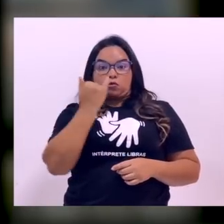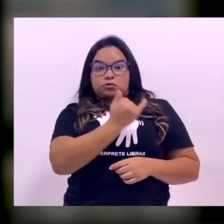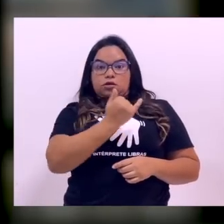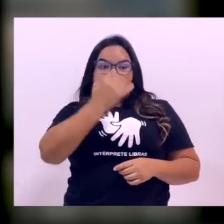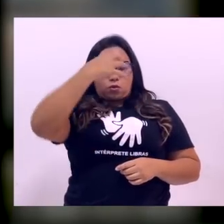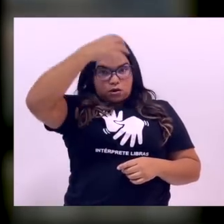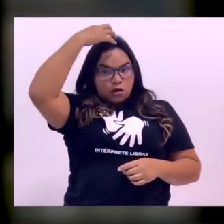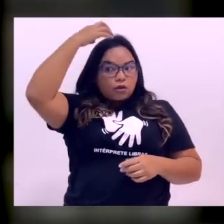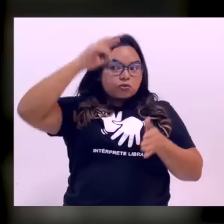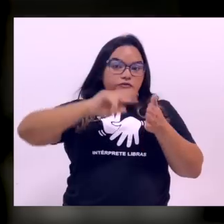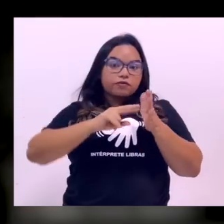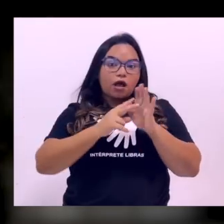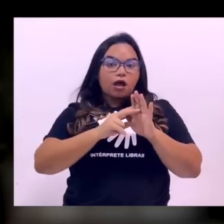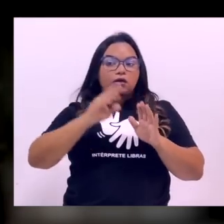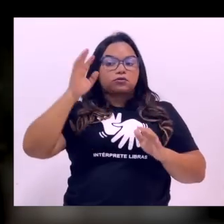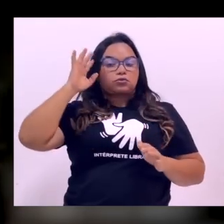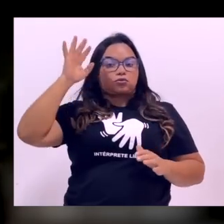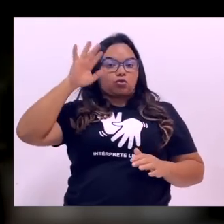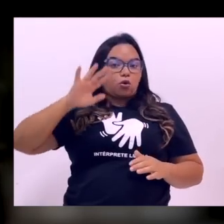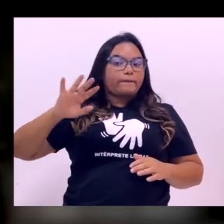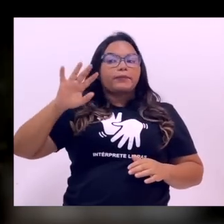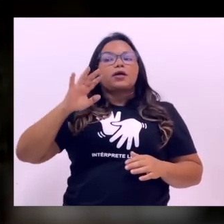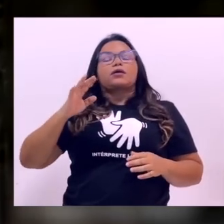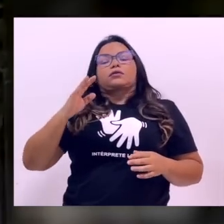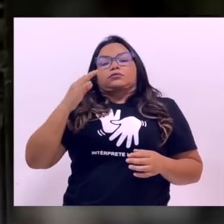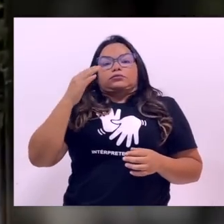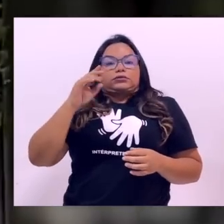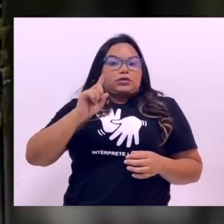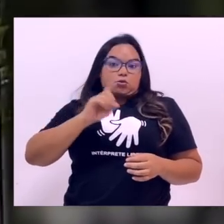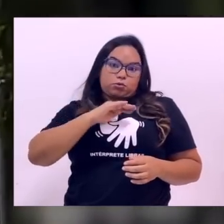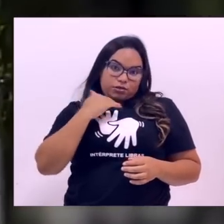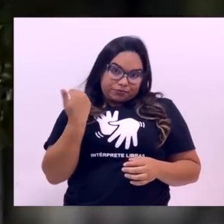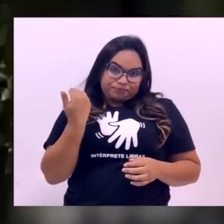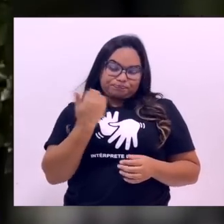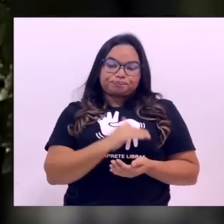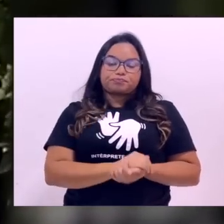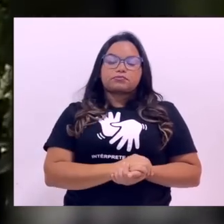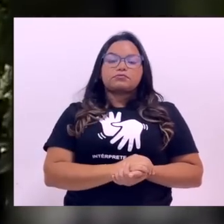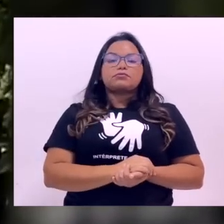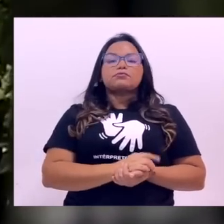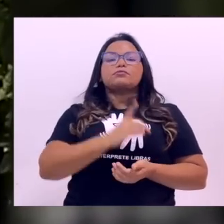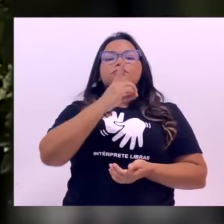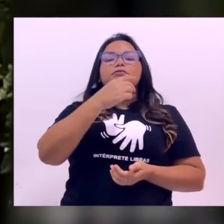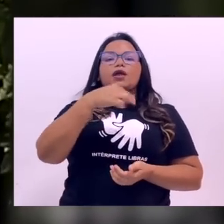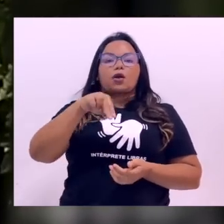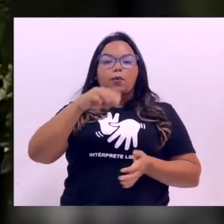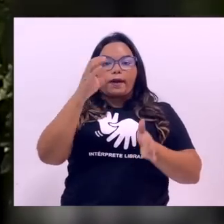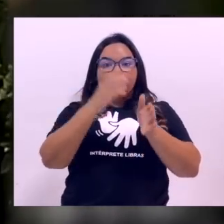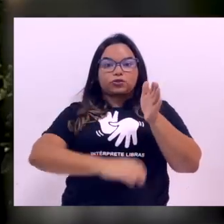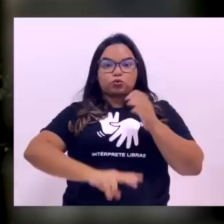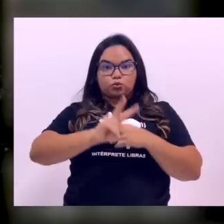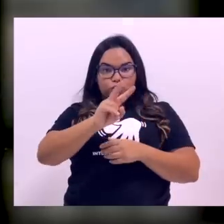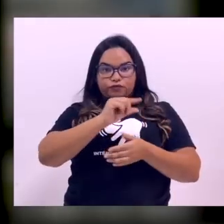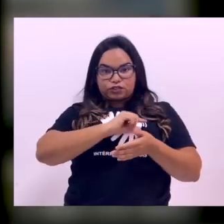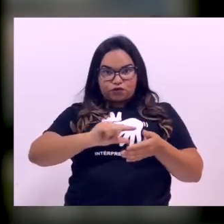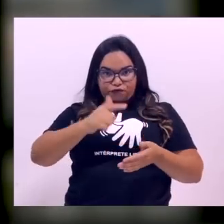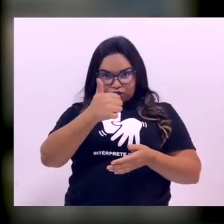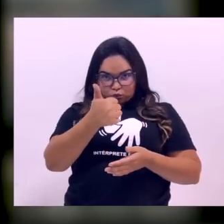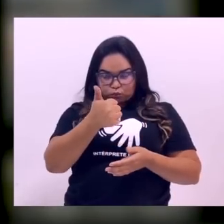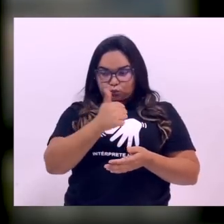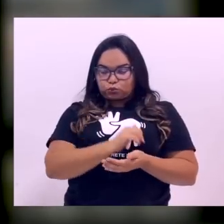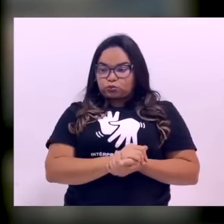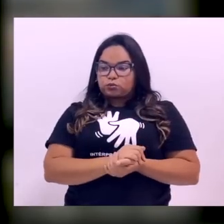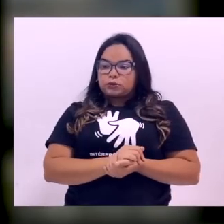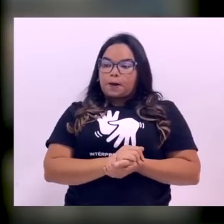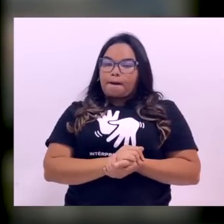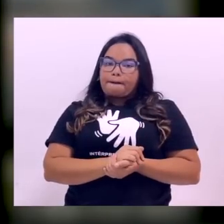Babilônia. Esse é o enredo básico por trás desta história. Em Daniel, capítulo 2, versículo